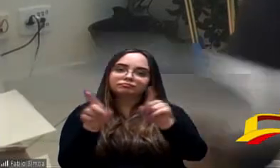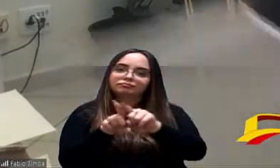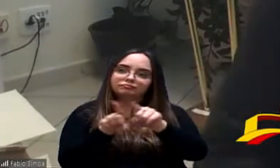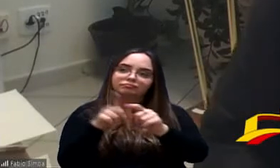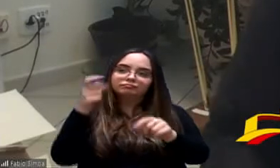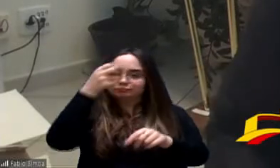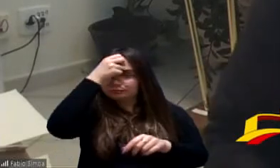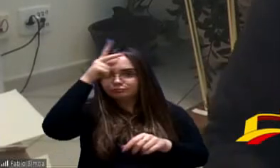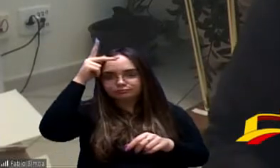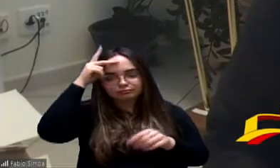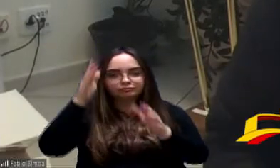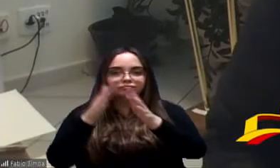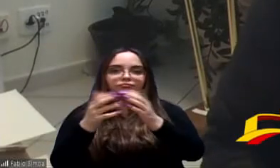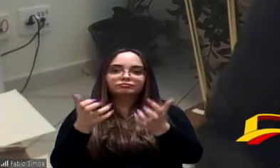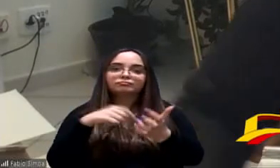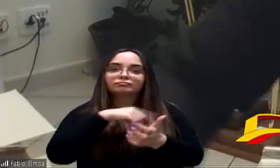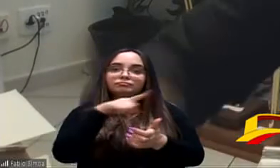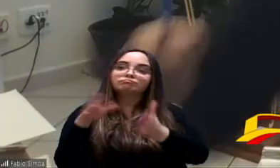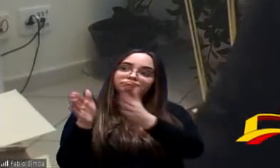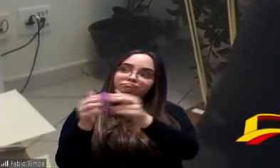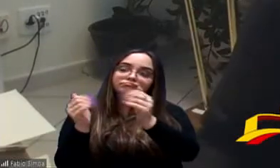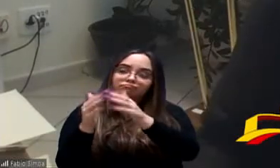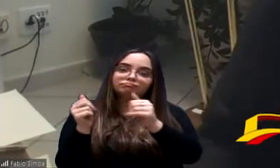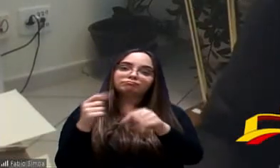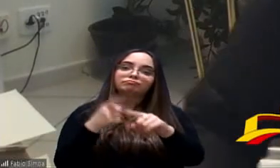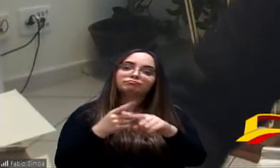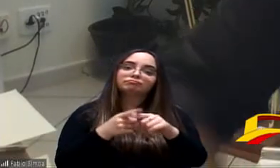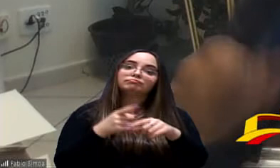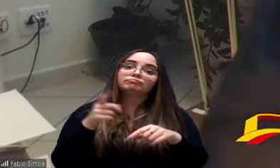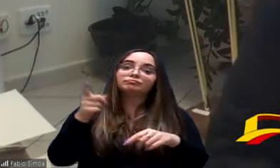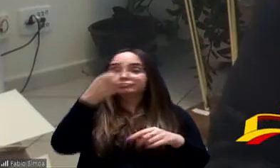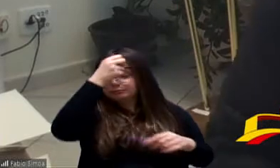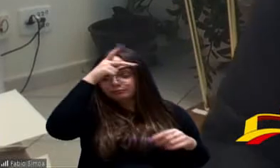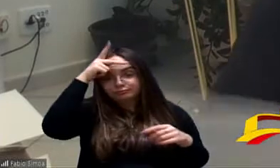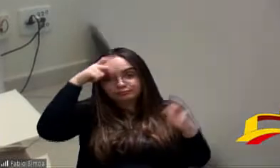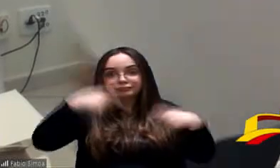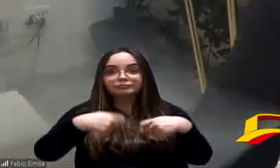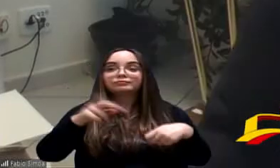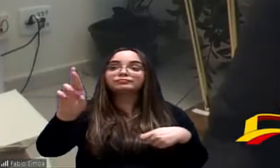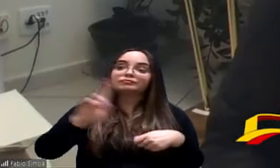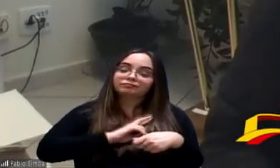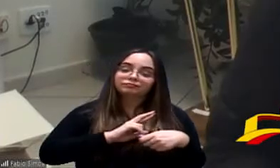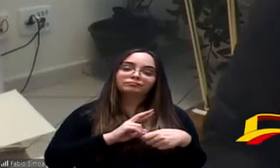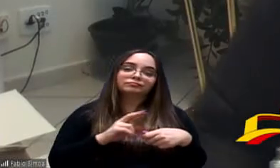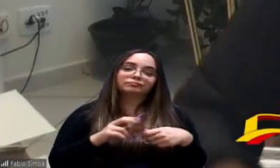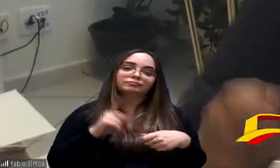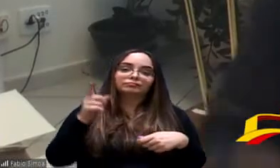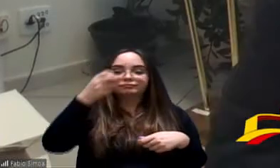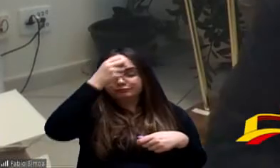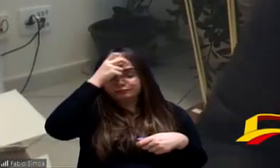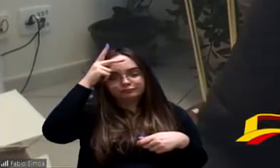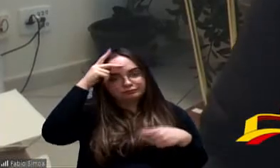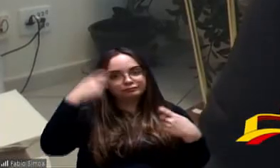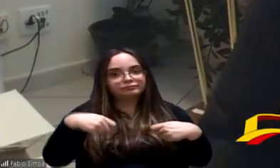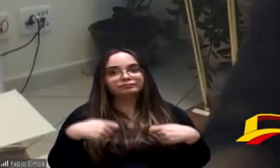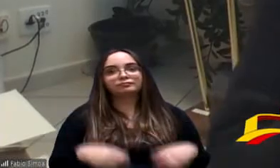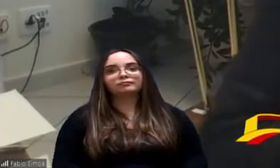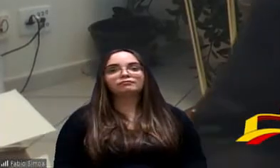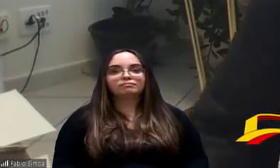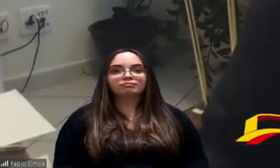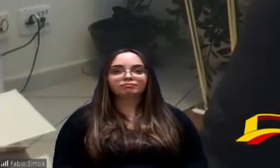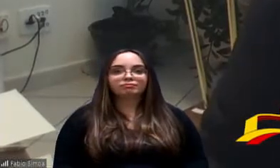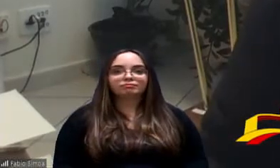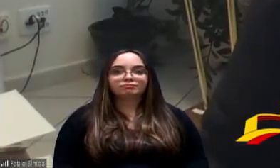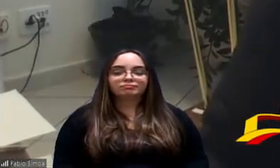dos documentos mais importantes que a gente tem aqui, porque tem que ser respondido e sabe que tem, né, o poder público sabe que isso está sendo cobrado. Mais uma